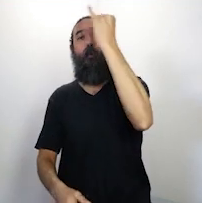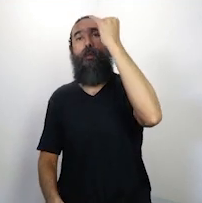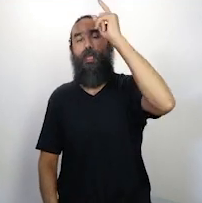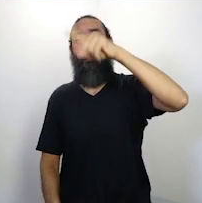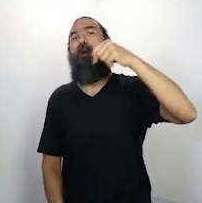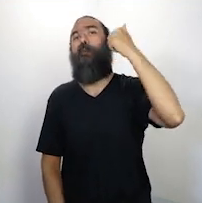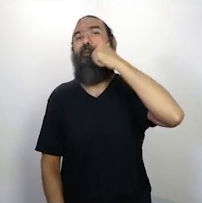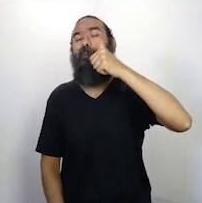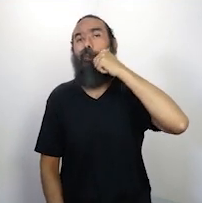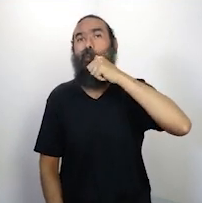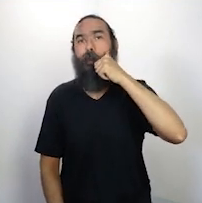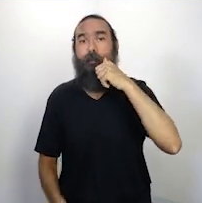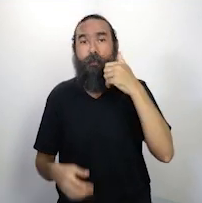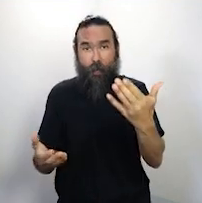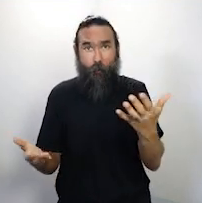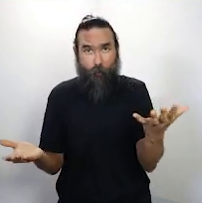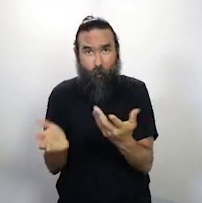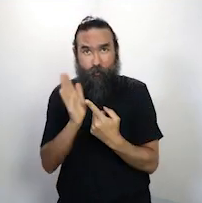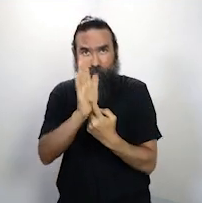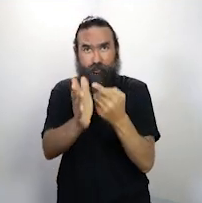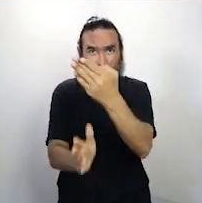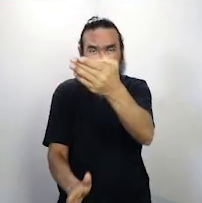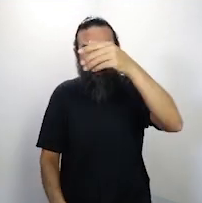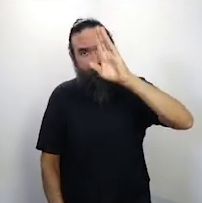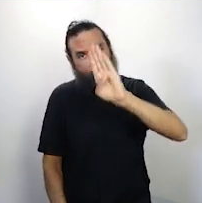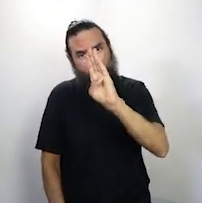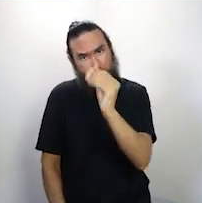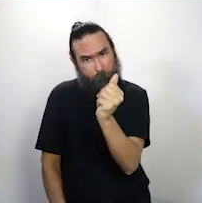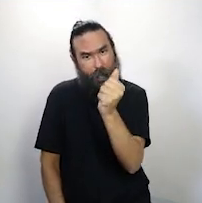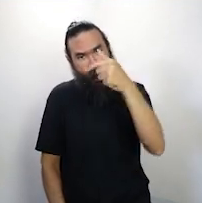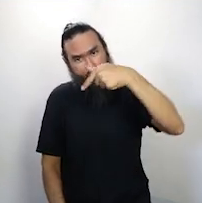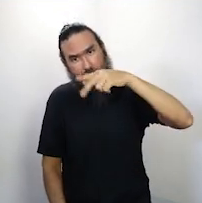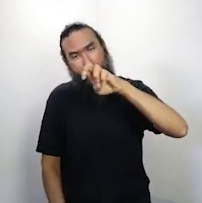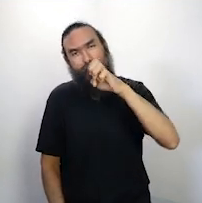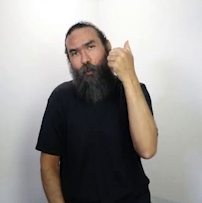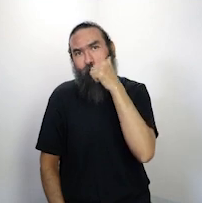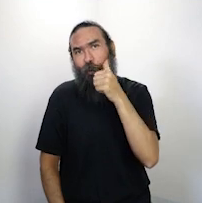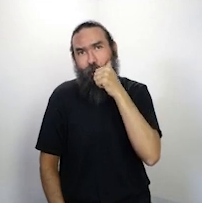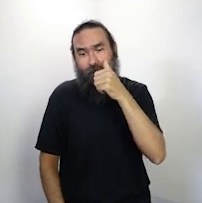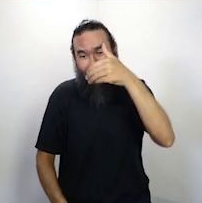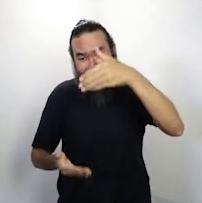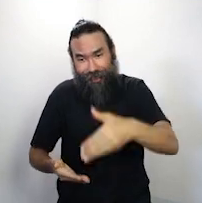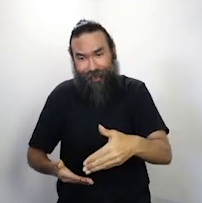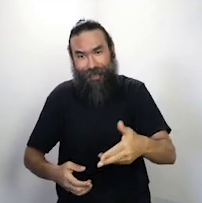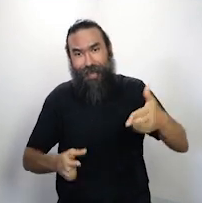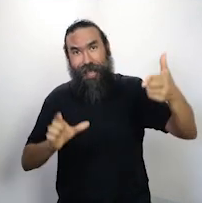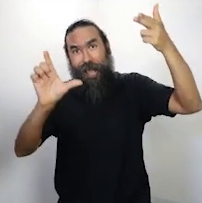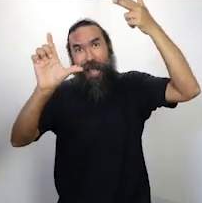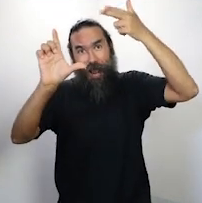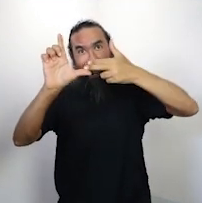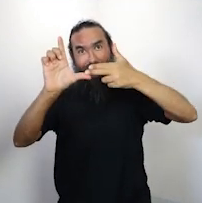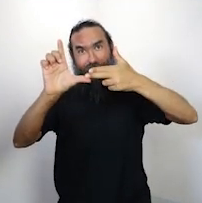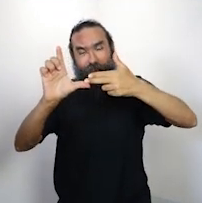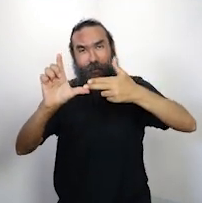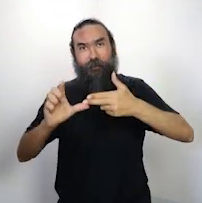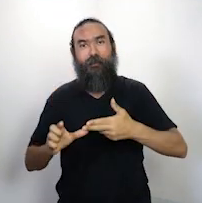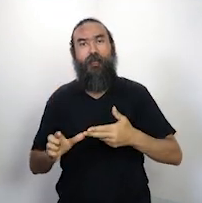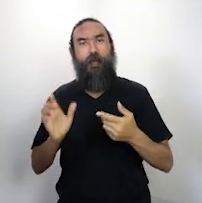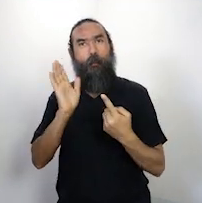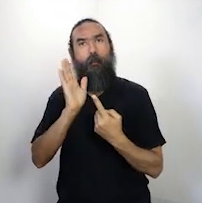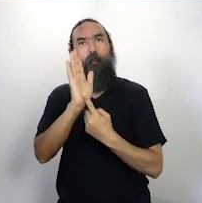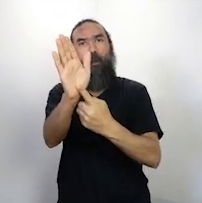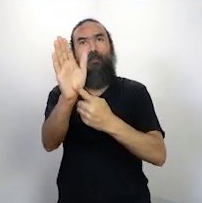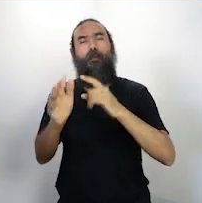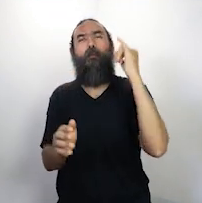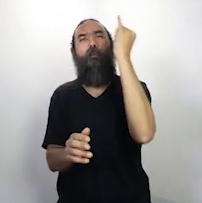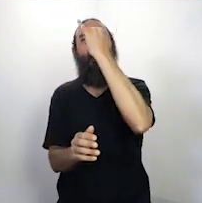vem agora para a gente ao vivo, aqui na Casa de Cultura Cavaleiro de Jorge, trazendo todo o legado da Mestra Joana, mas também todas